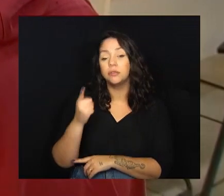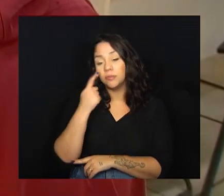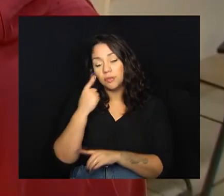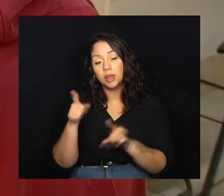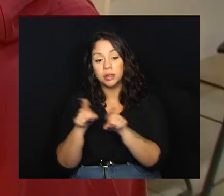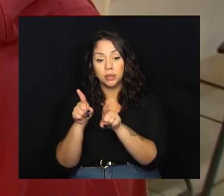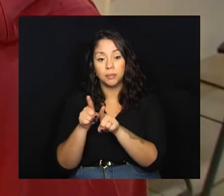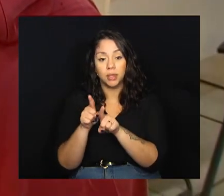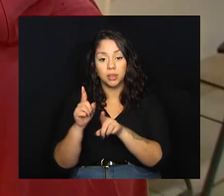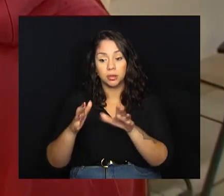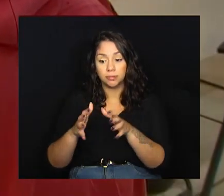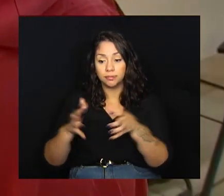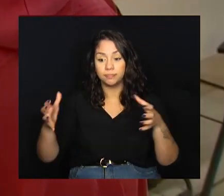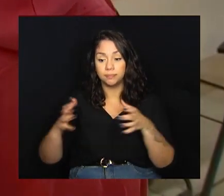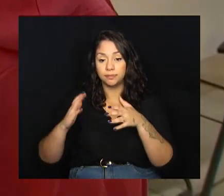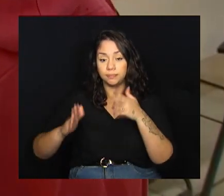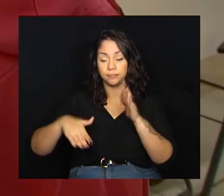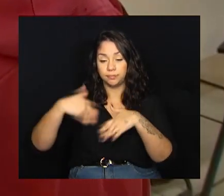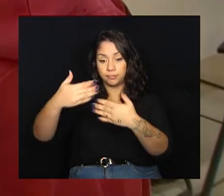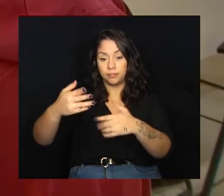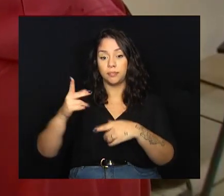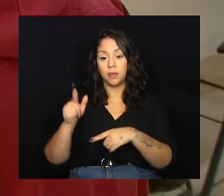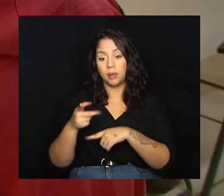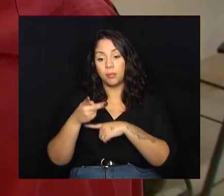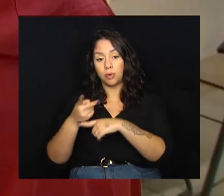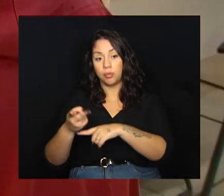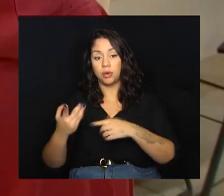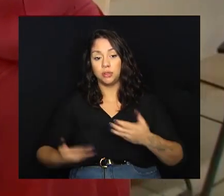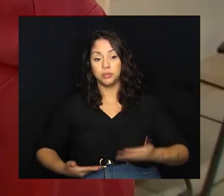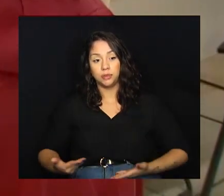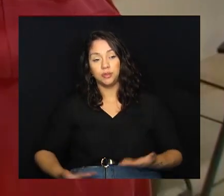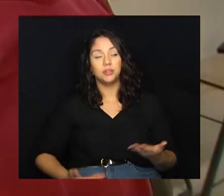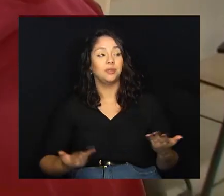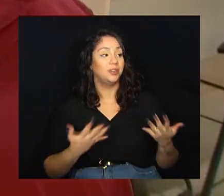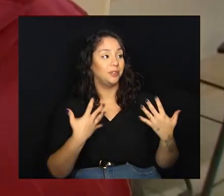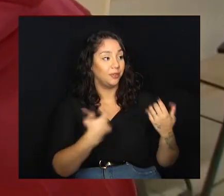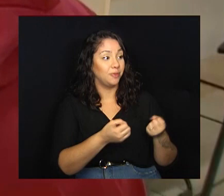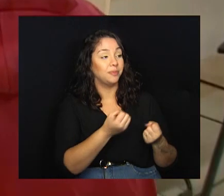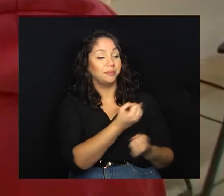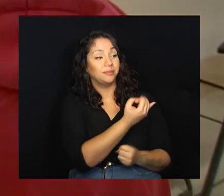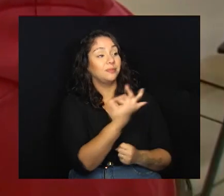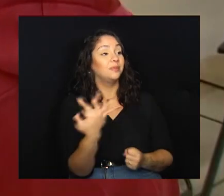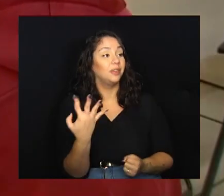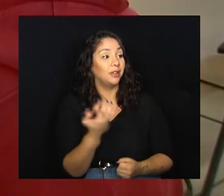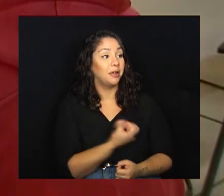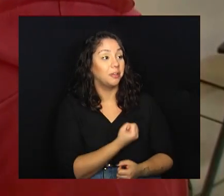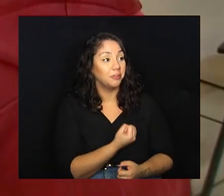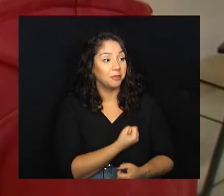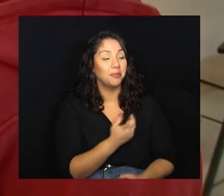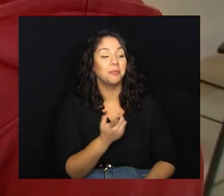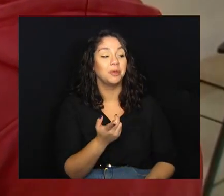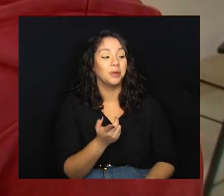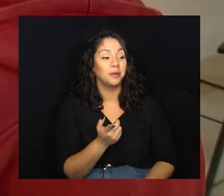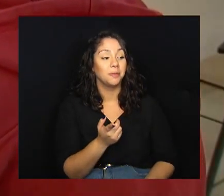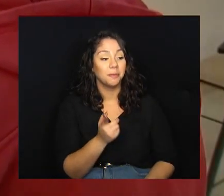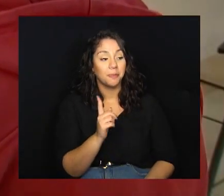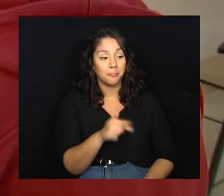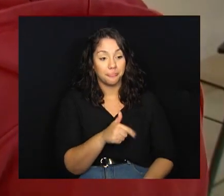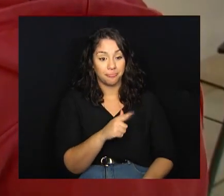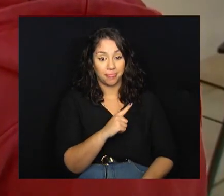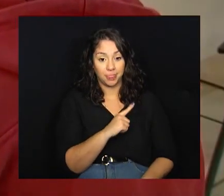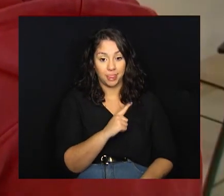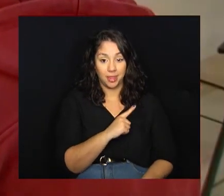o crescimento é de procura do serviços bom vamos falar dos números então comparativo Inclusive a gente tem uma arte